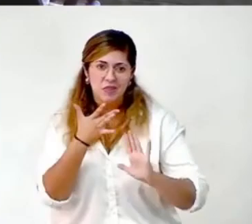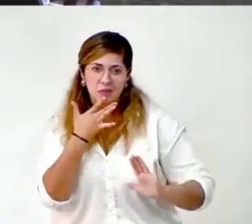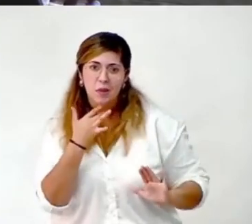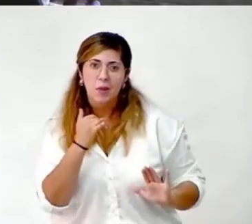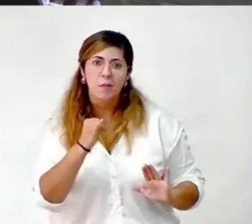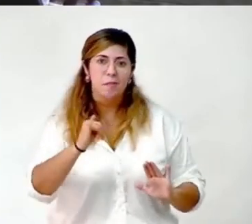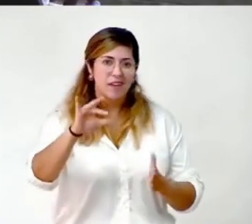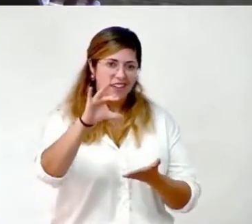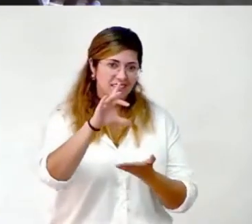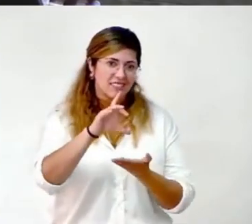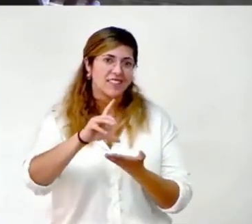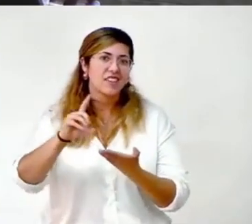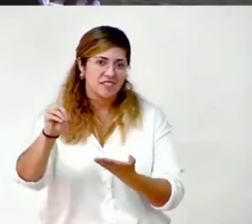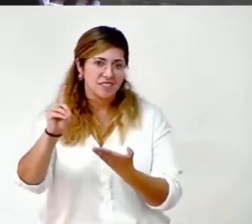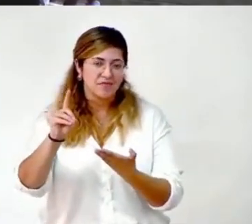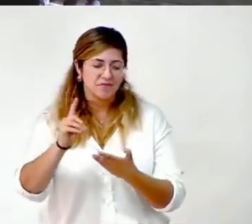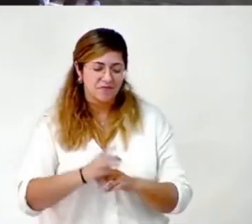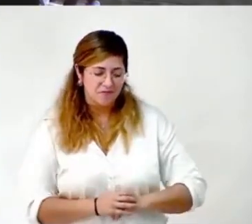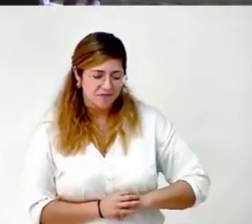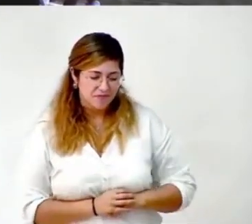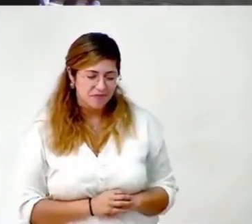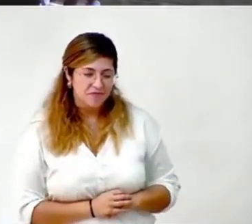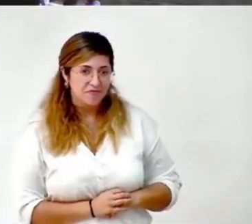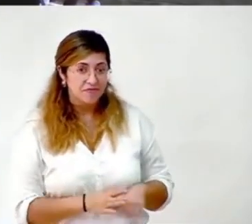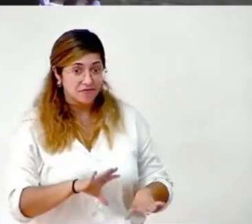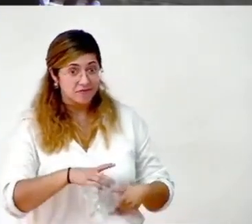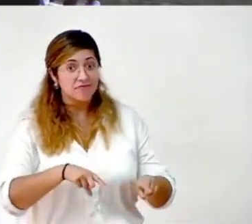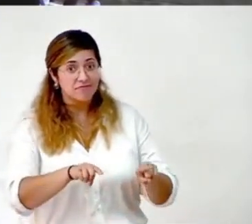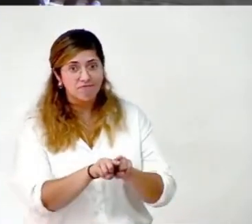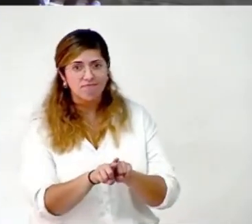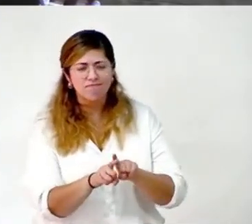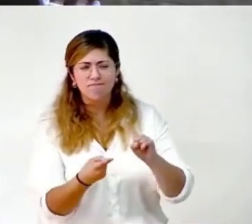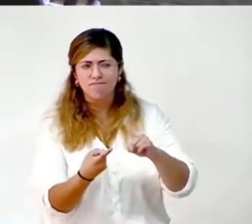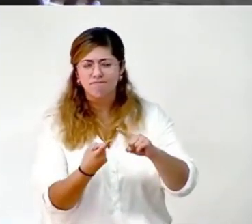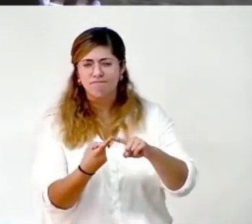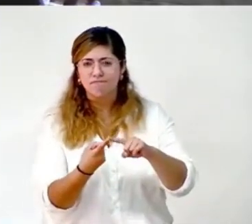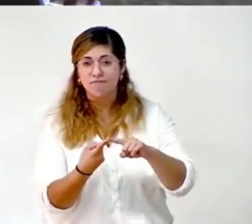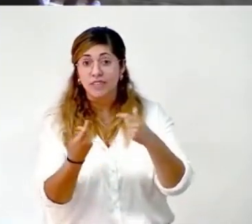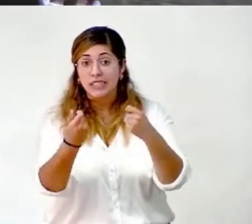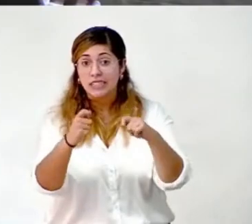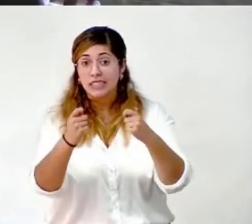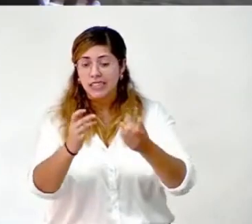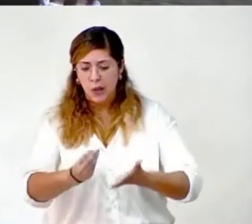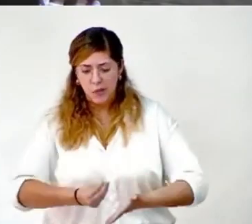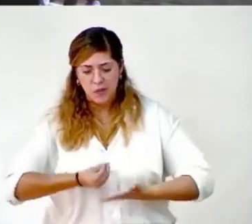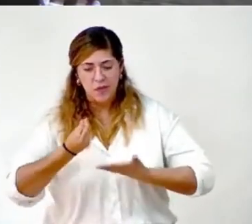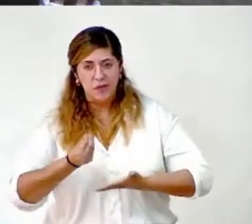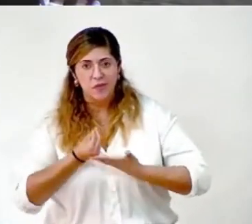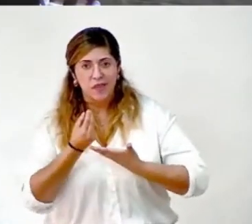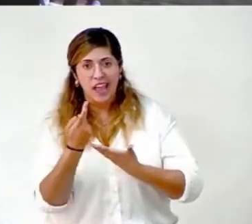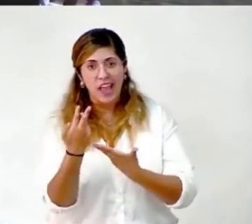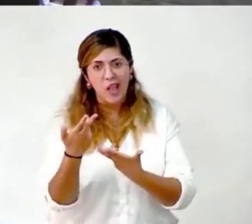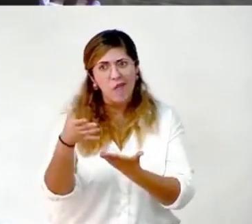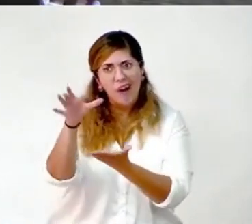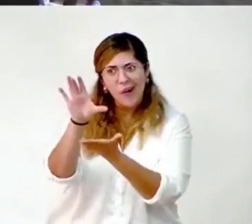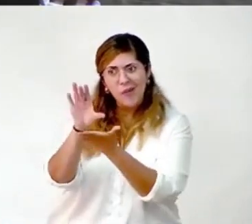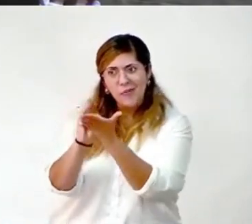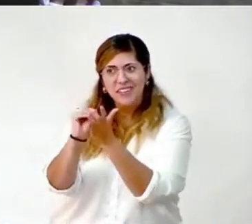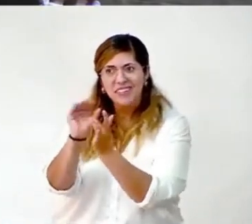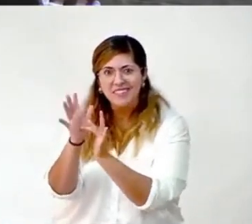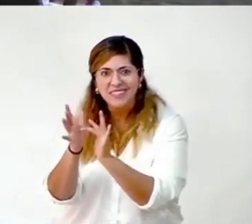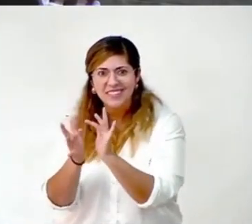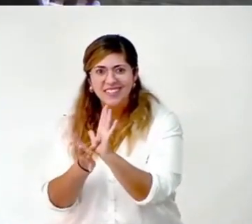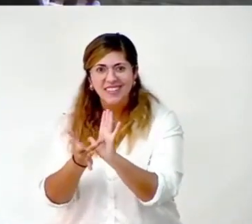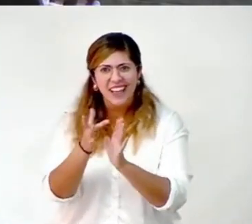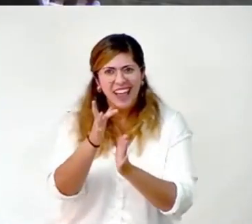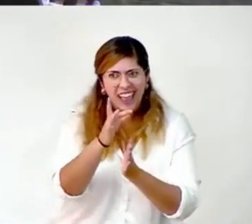e age. Os filhos de Deus devem viver assim como o Pai age.